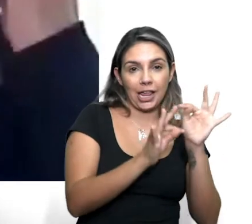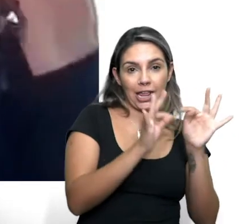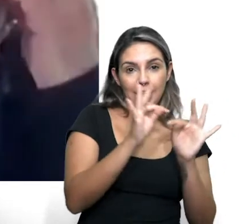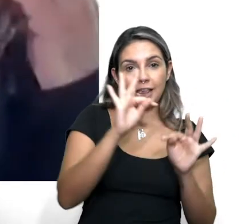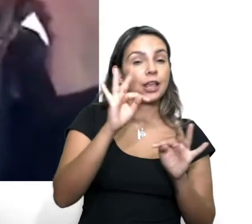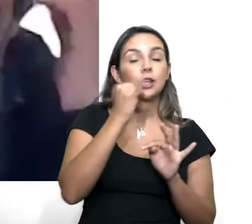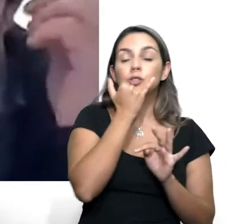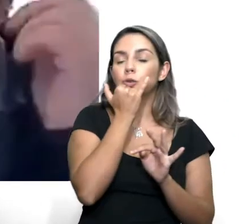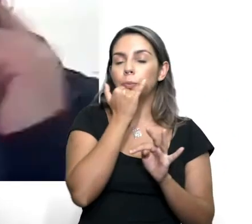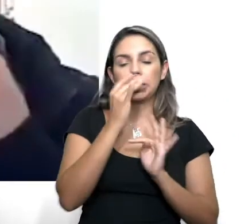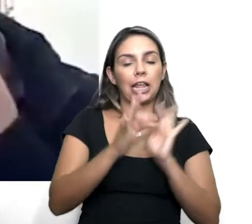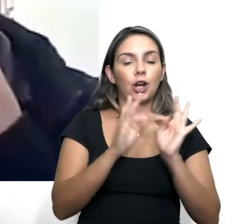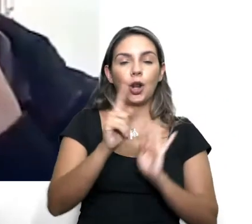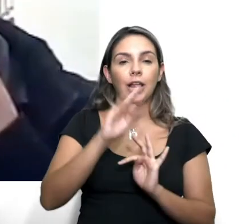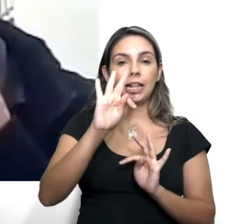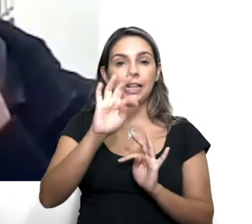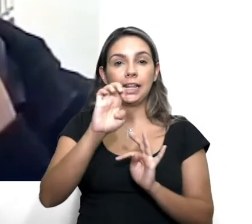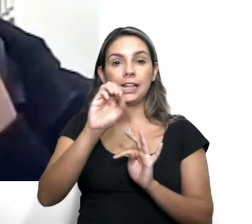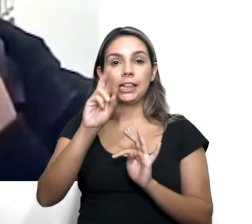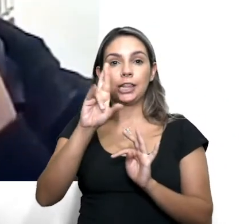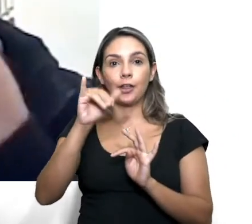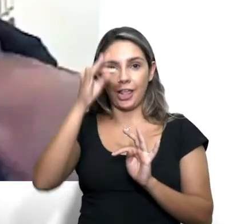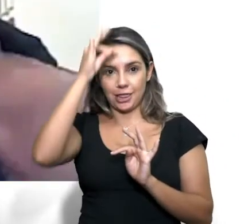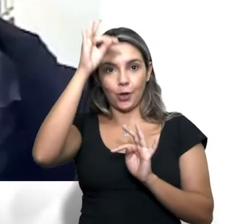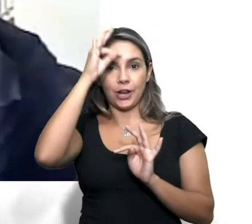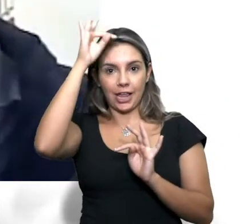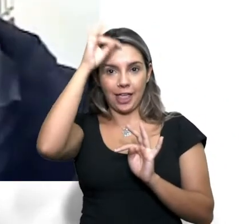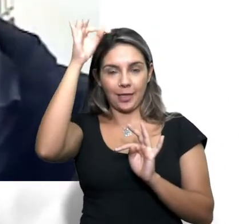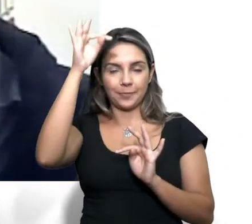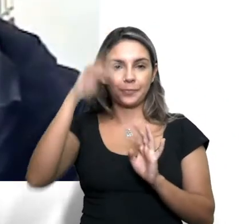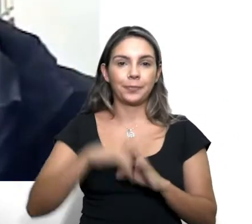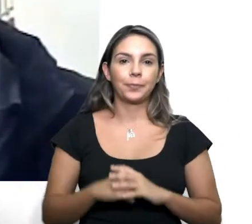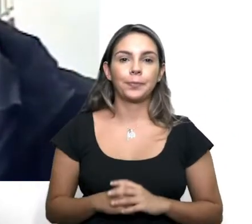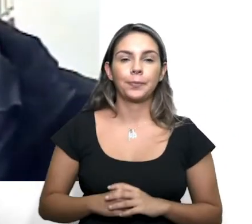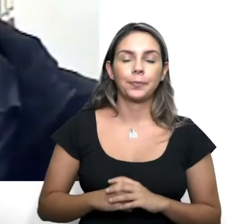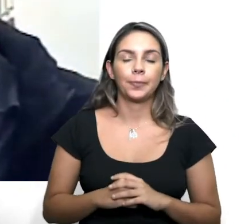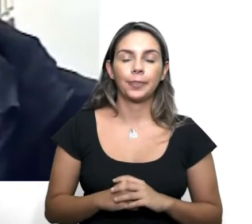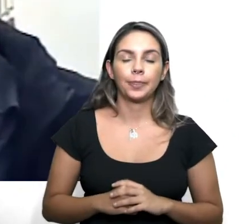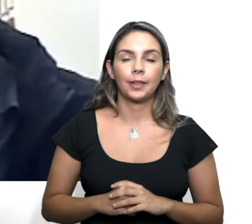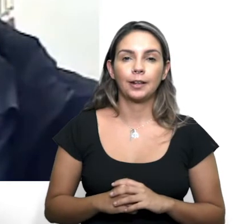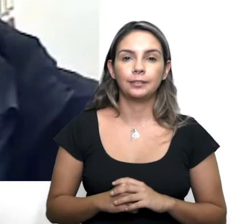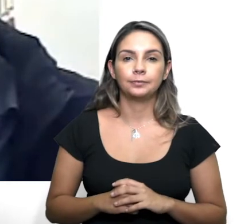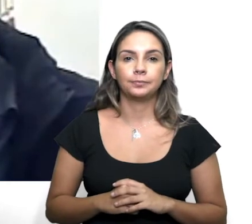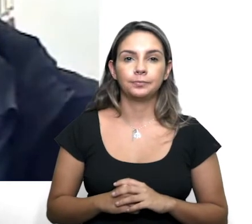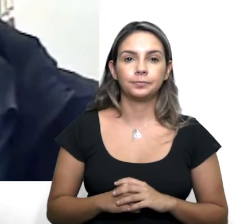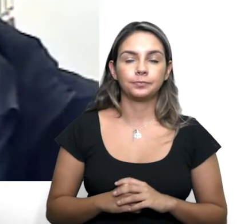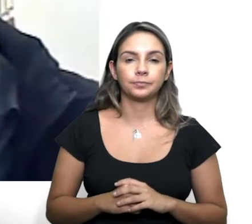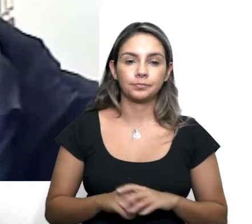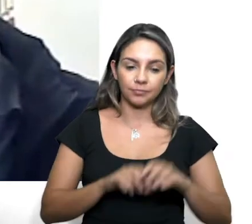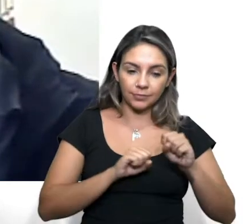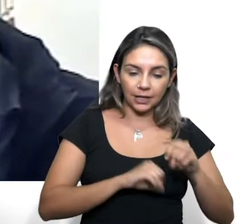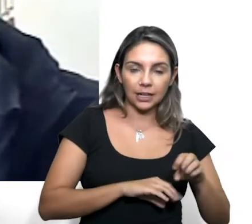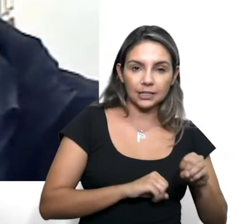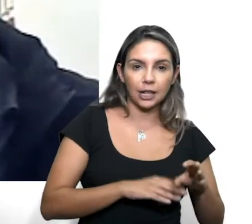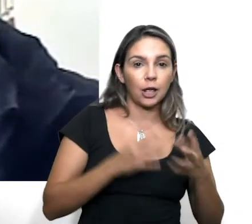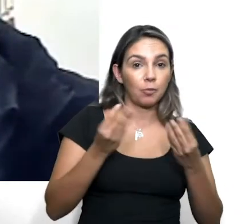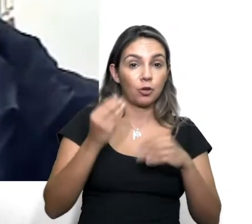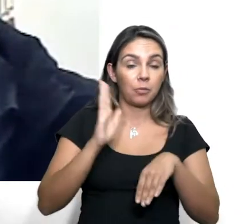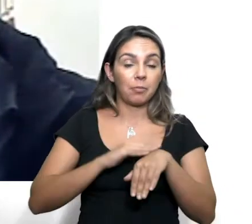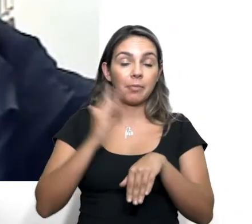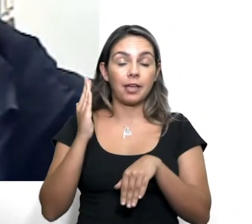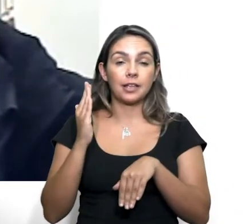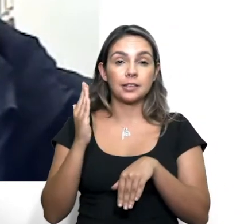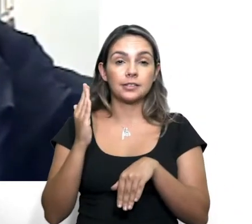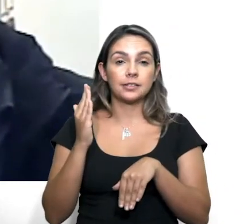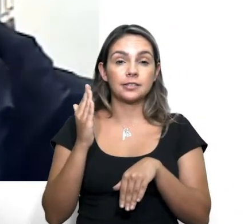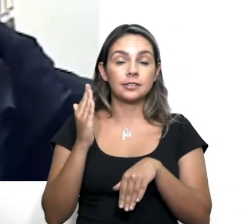por exemplo, dá infinitas teorias sobre isso. Enfim, mas para dizer que acho que ensinar é muito